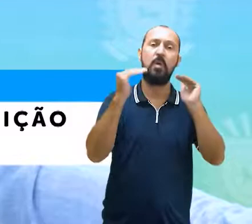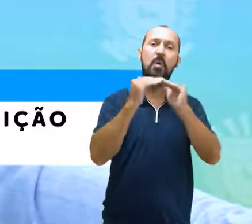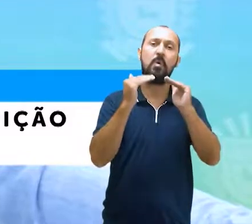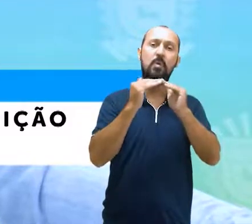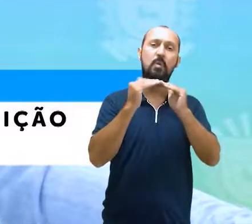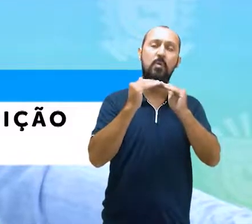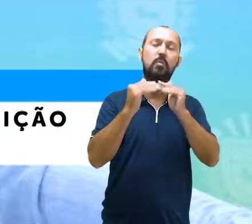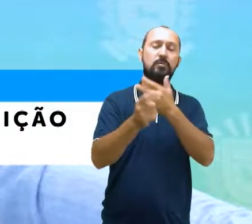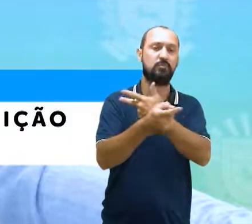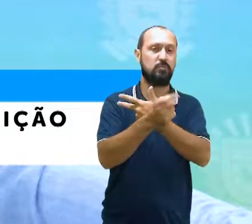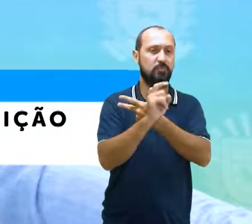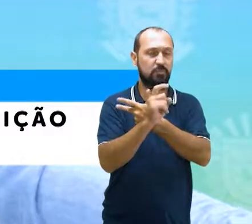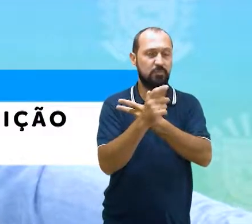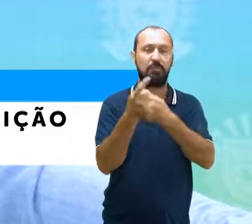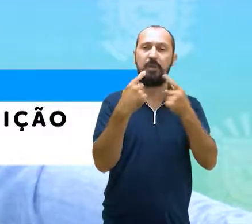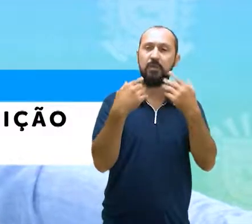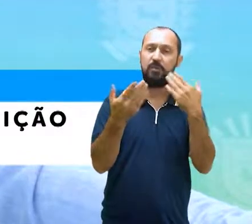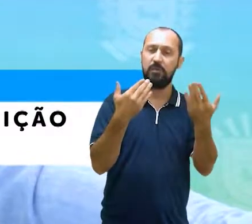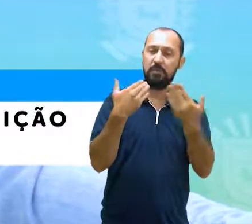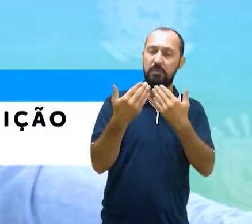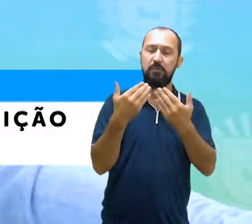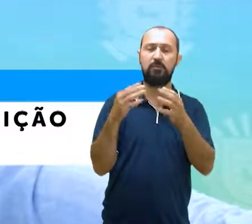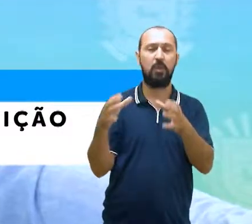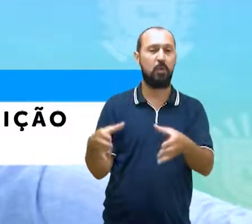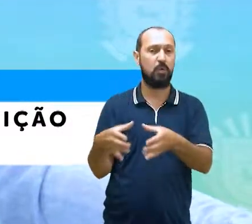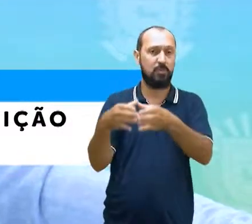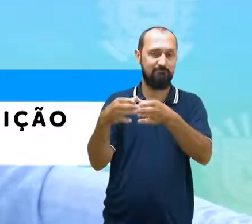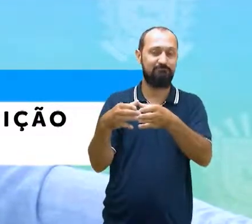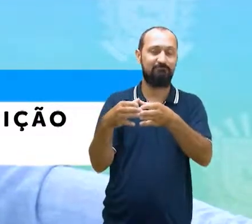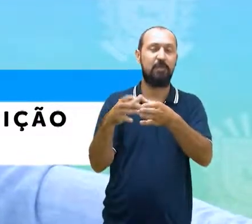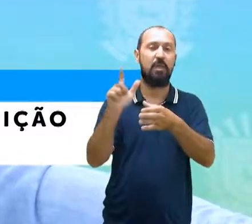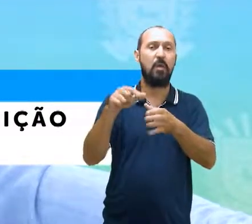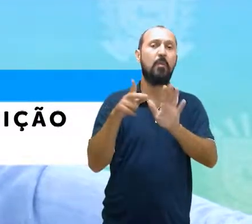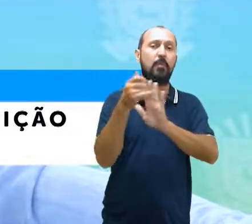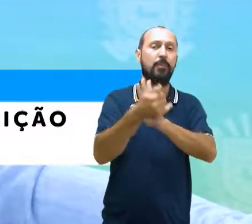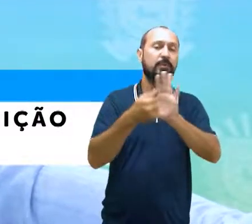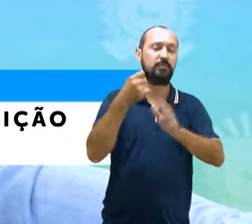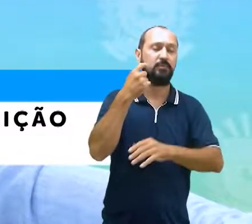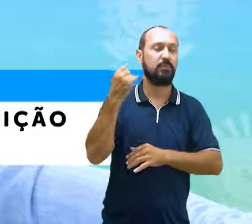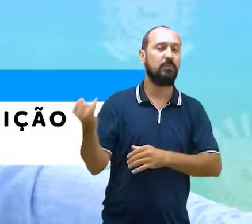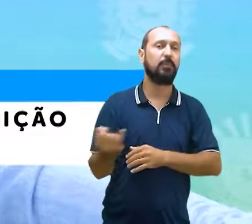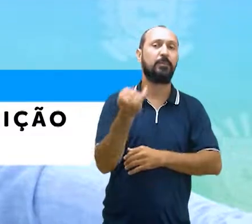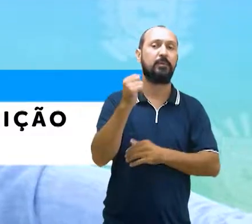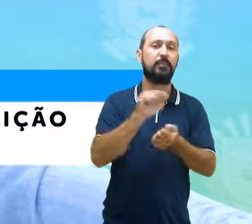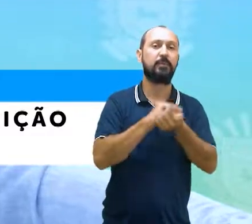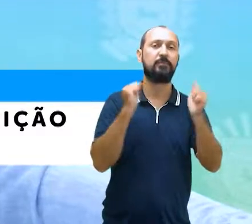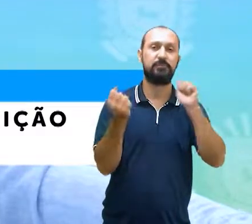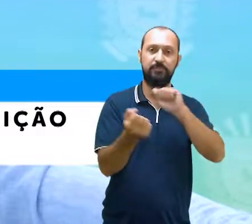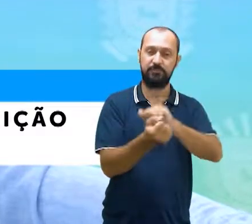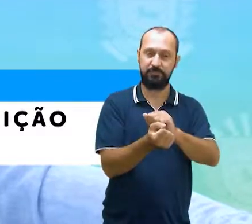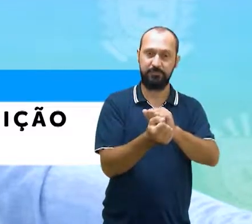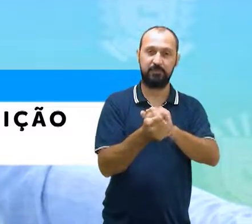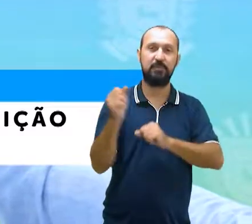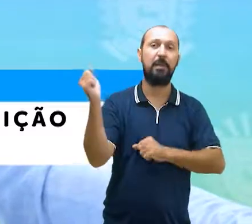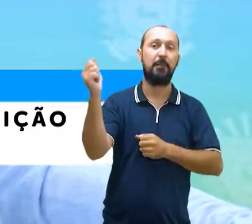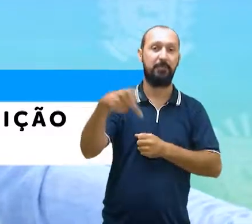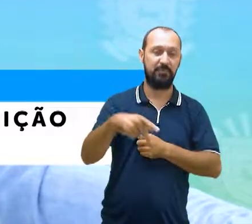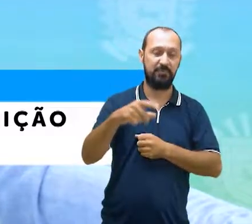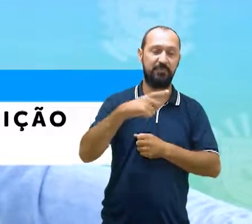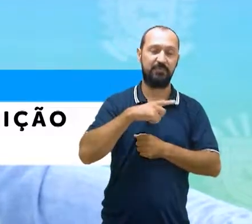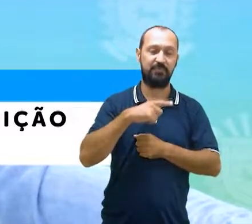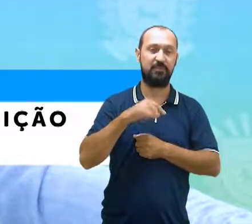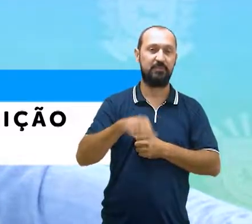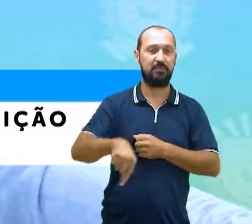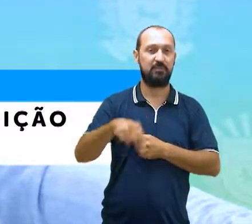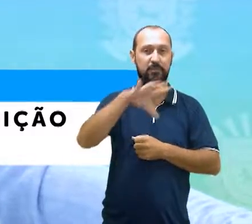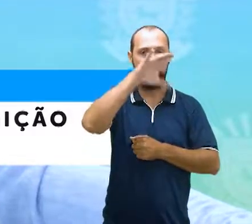Mara em concordância também já com o Poder Executivo, com discussão com a Conleg. Então é um projeto muito importante para adequação do